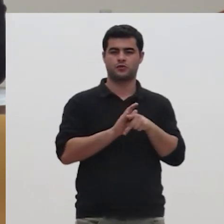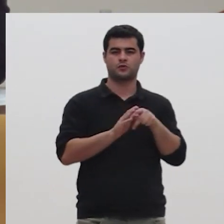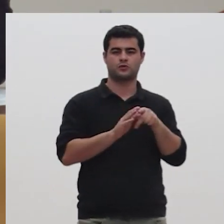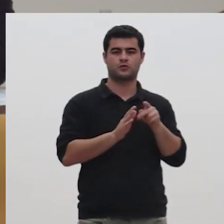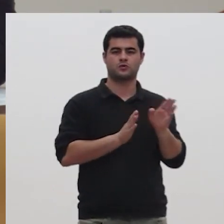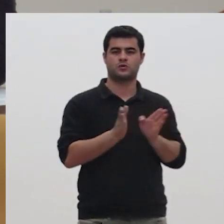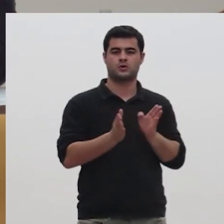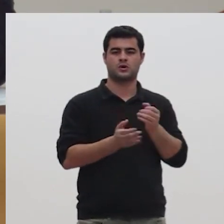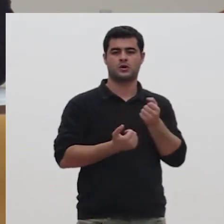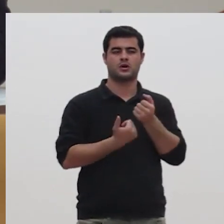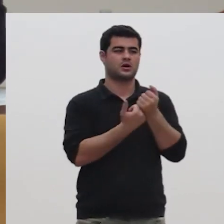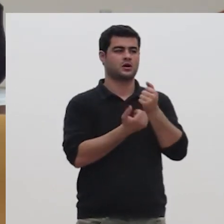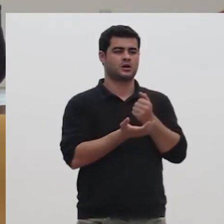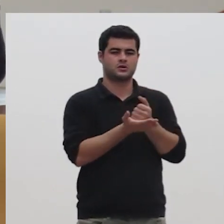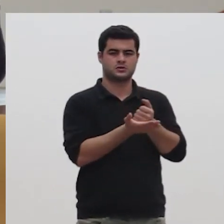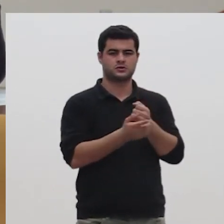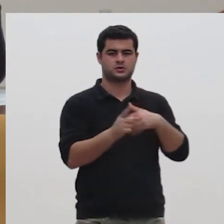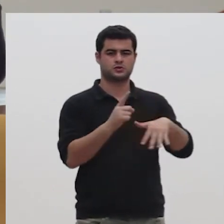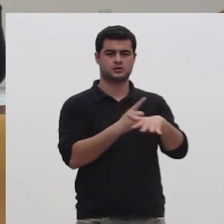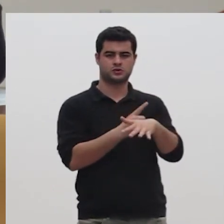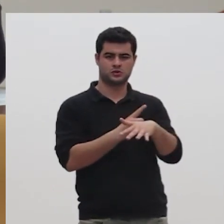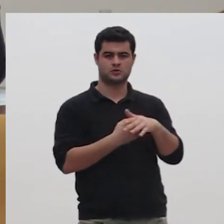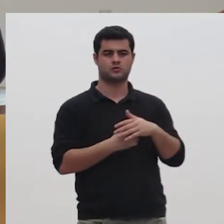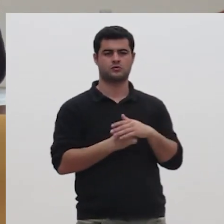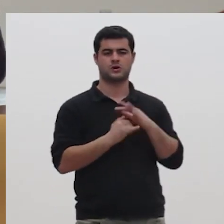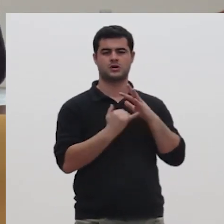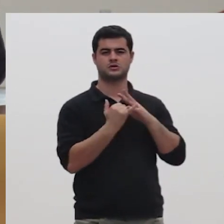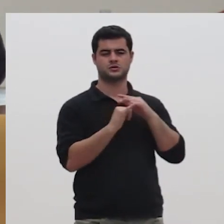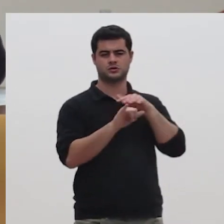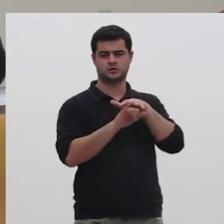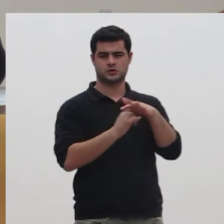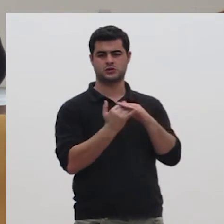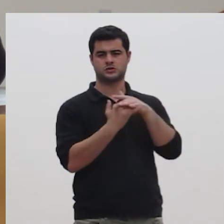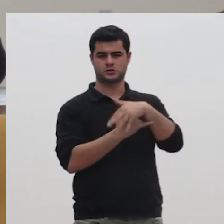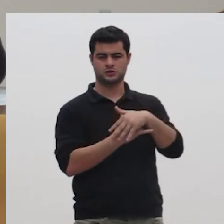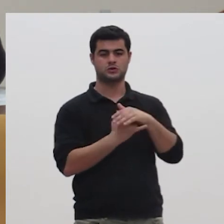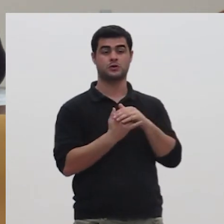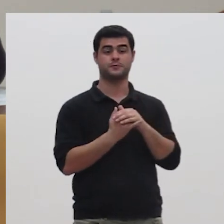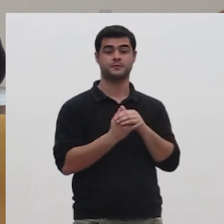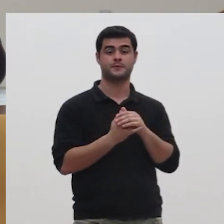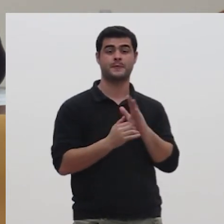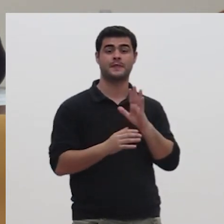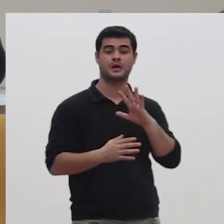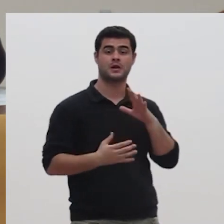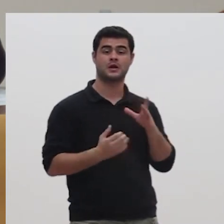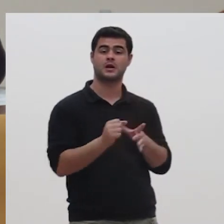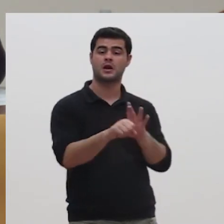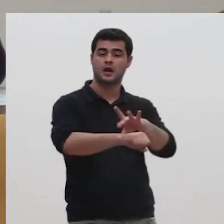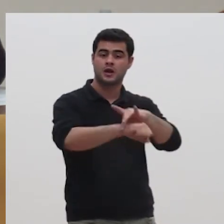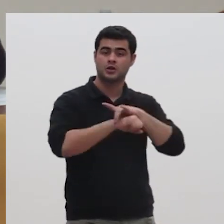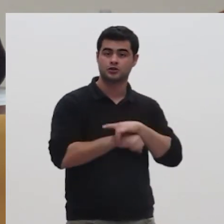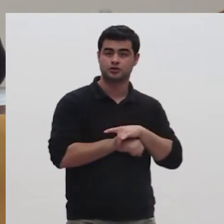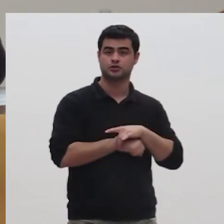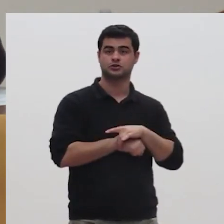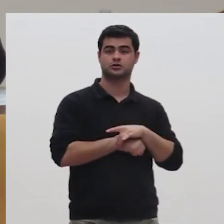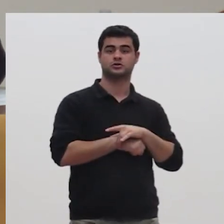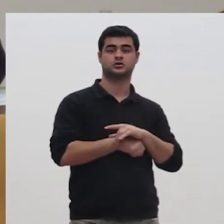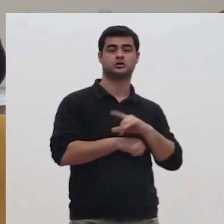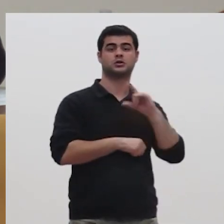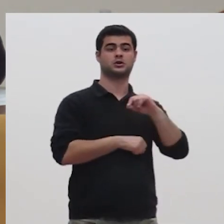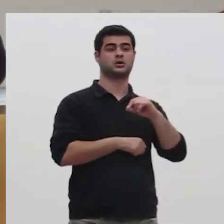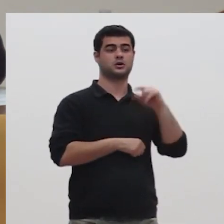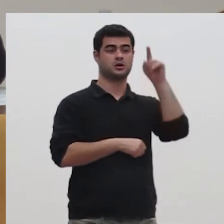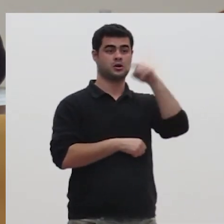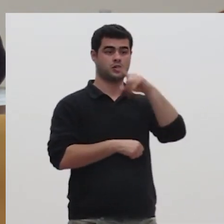O que a gente quer fazer é repactuar o contrato com a EBSER e garantir que a missão do hospital, que é equivalente ao hospital